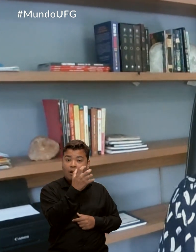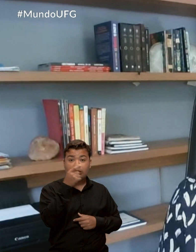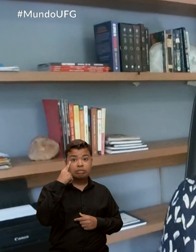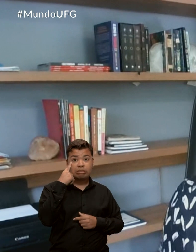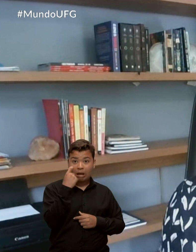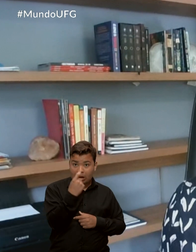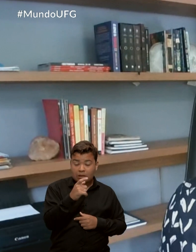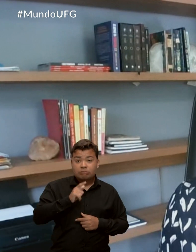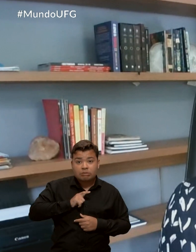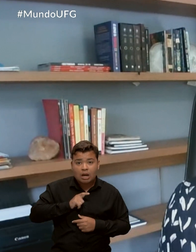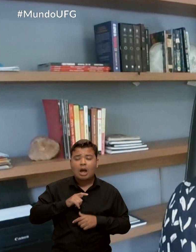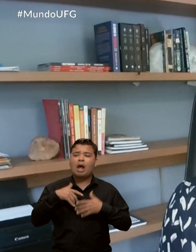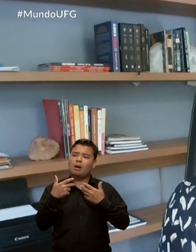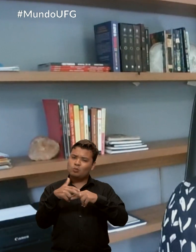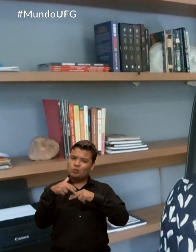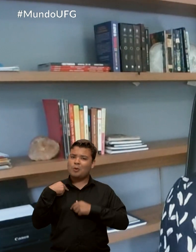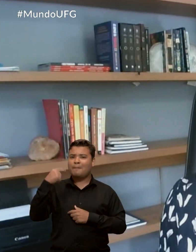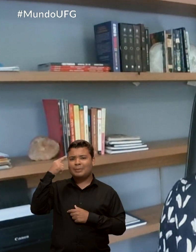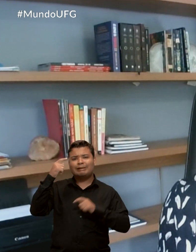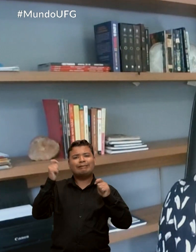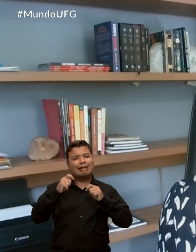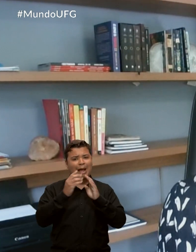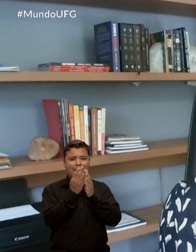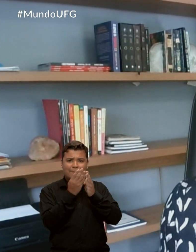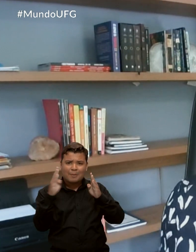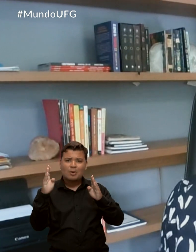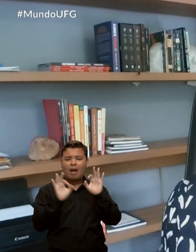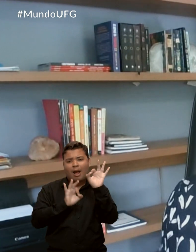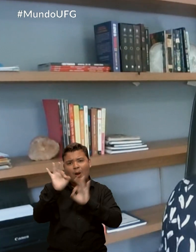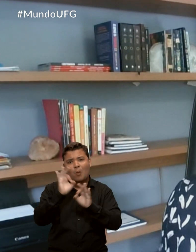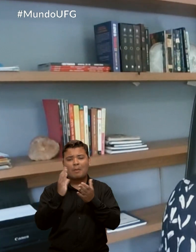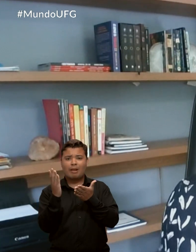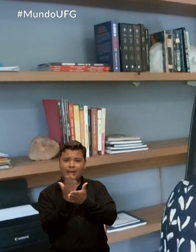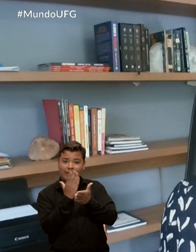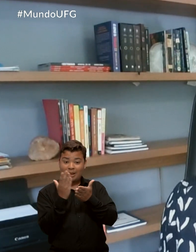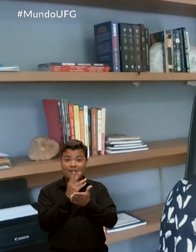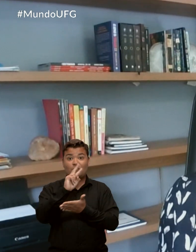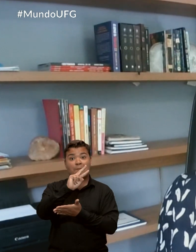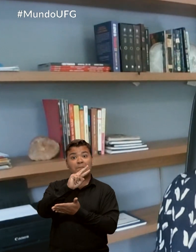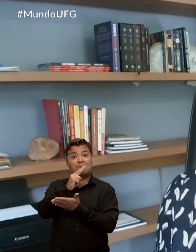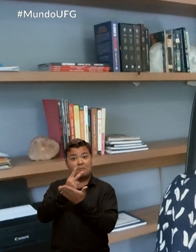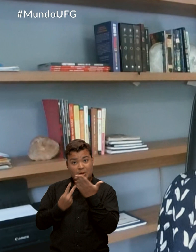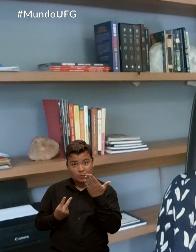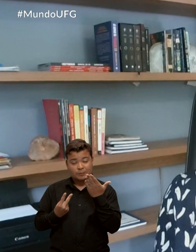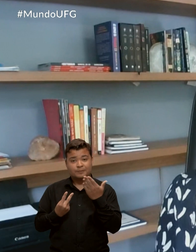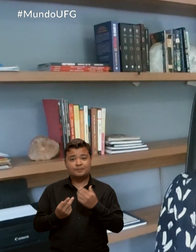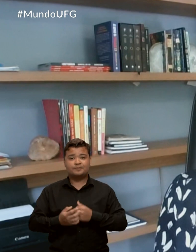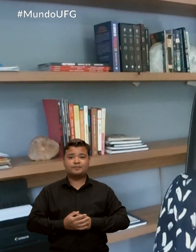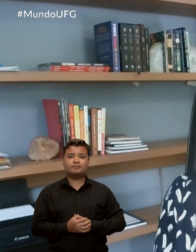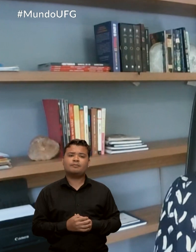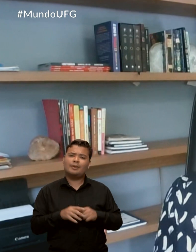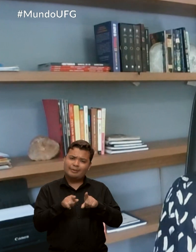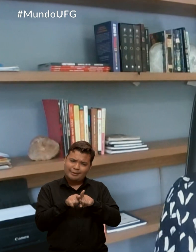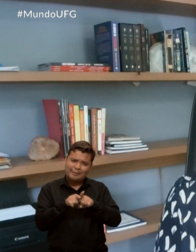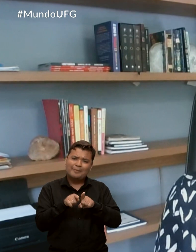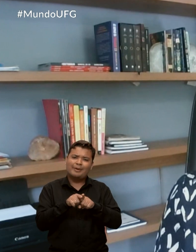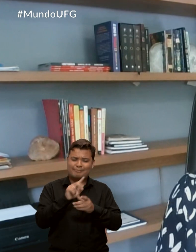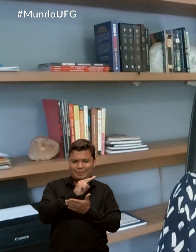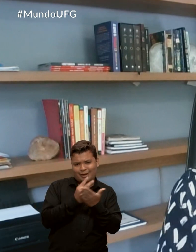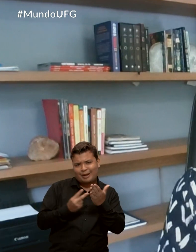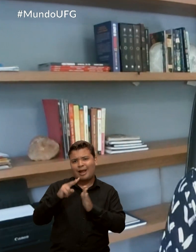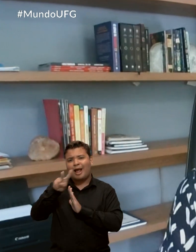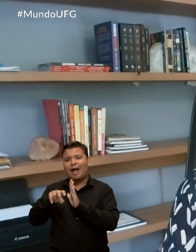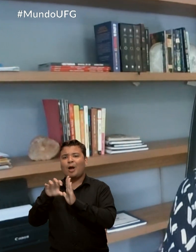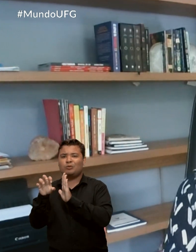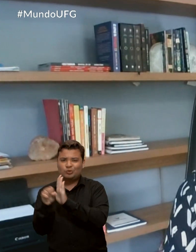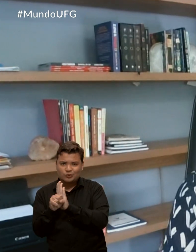pudesse reunir essas histórias, né, em forma de livros bilíngues e audiovisuais,